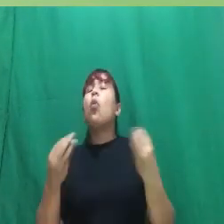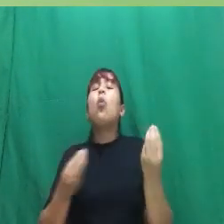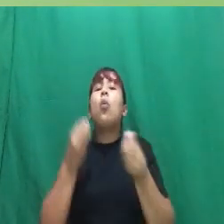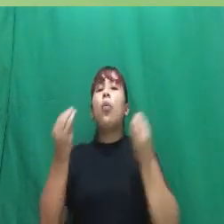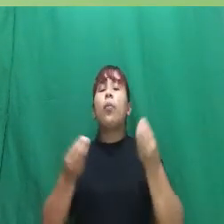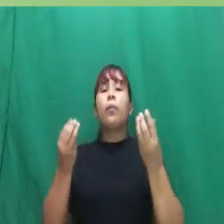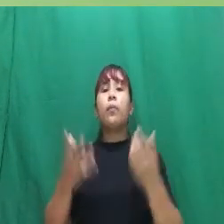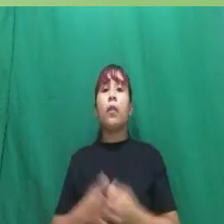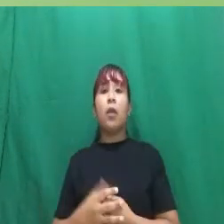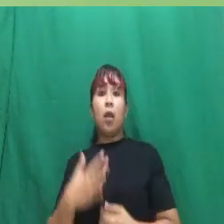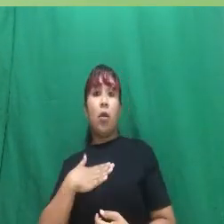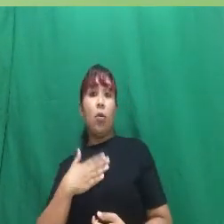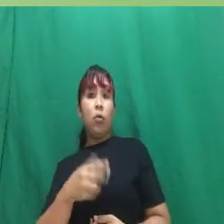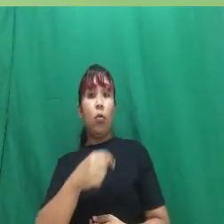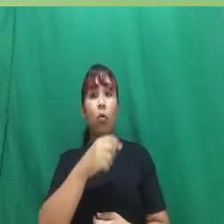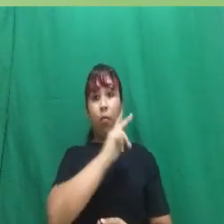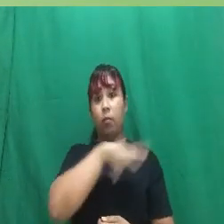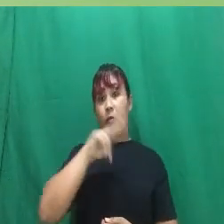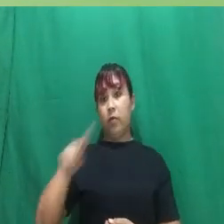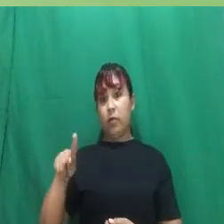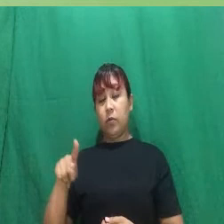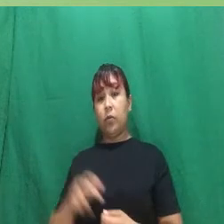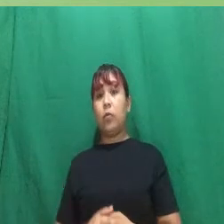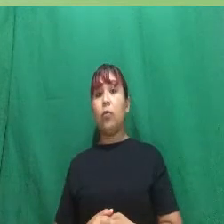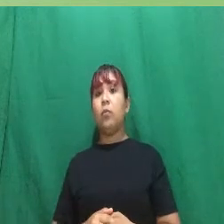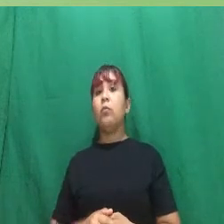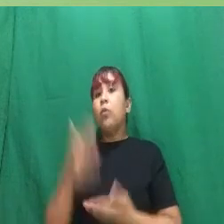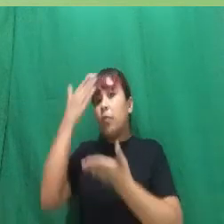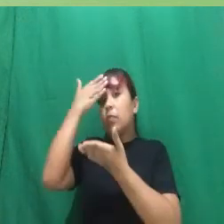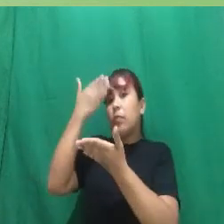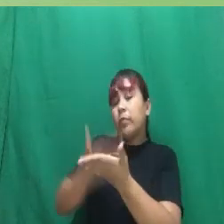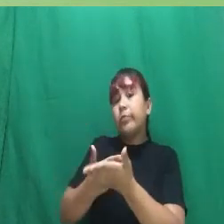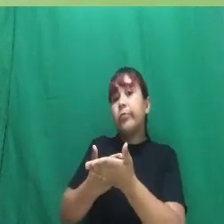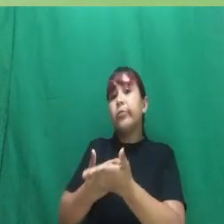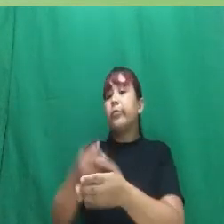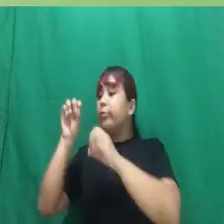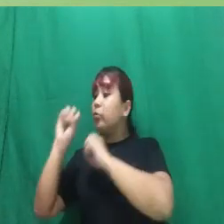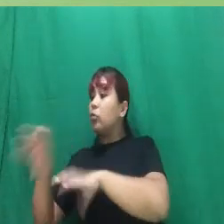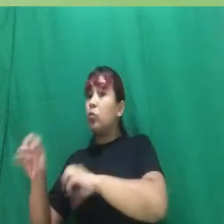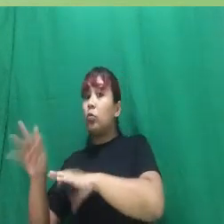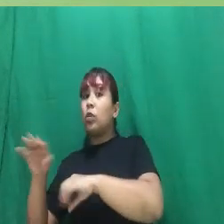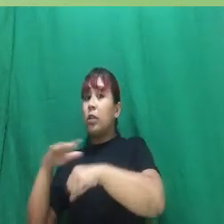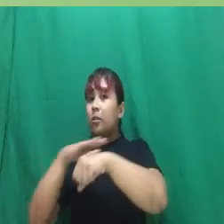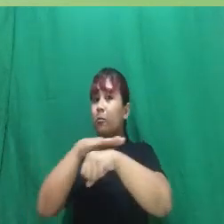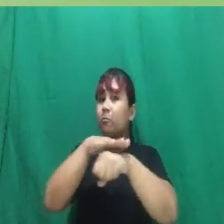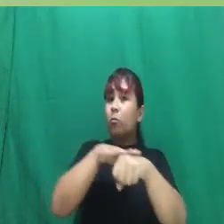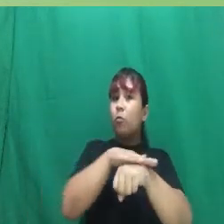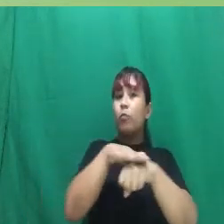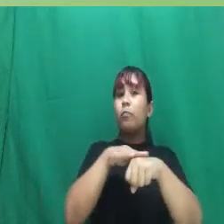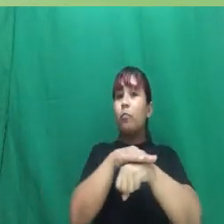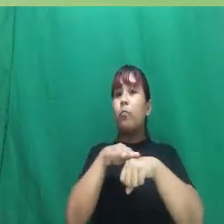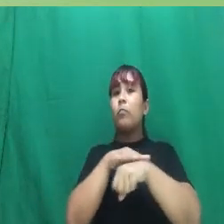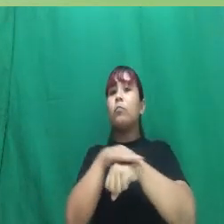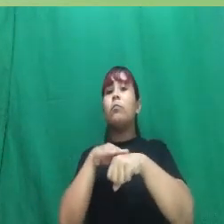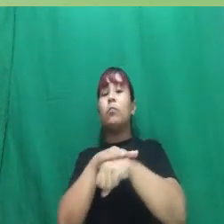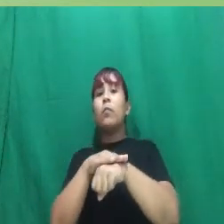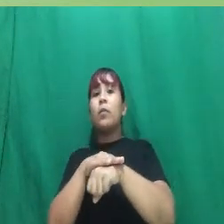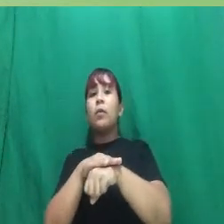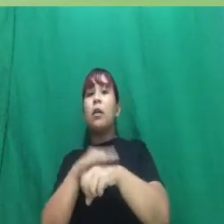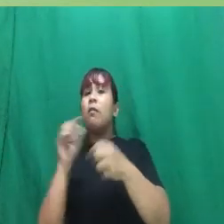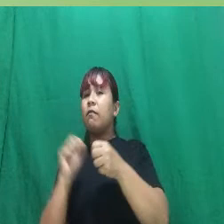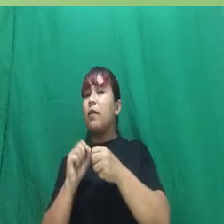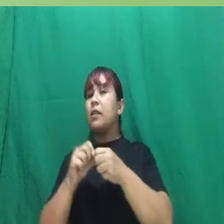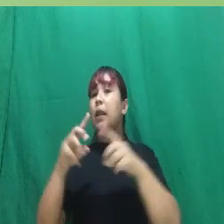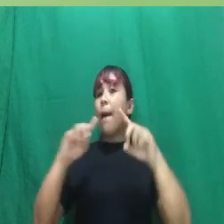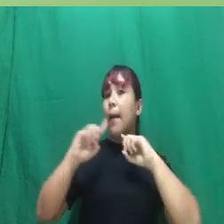direito, né? Tem o mesmo dever, mas o mesmo direito não tem. A população vulnerável vive à margem, está